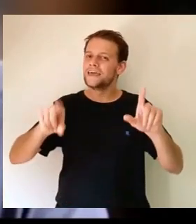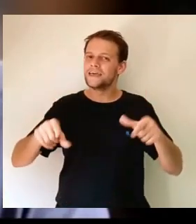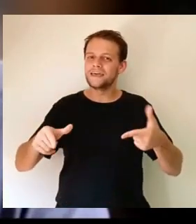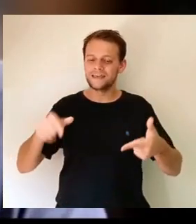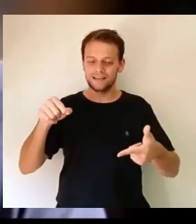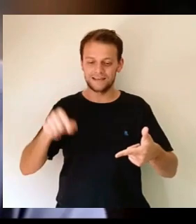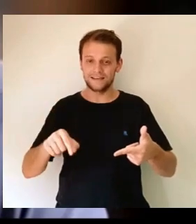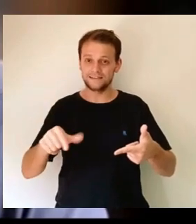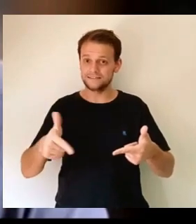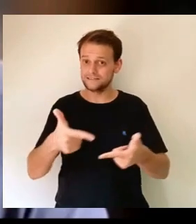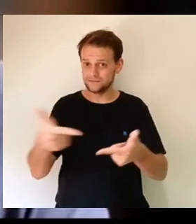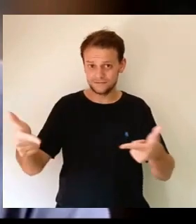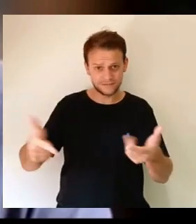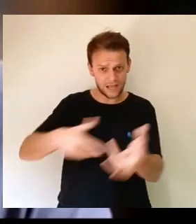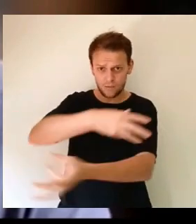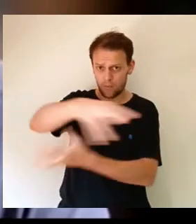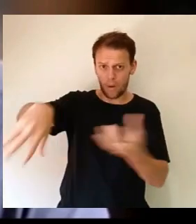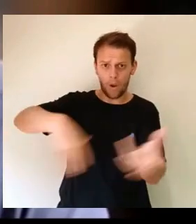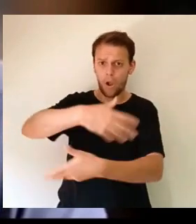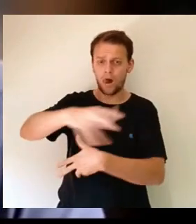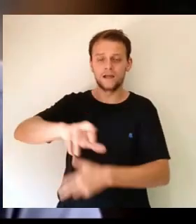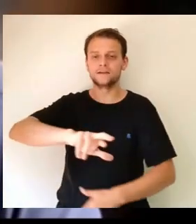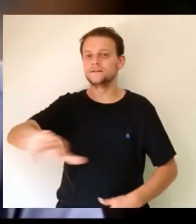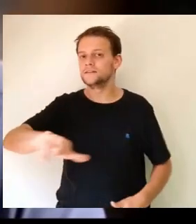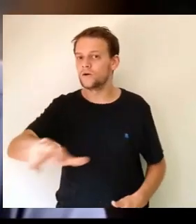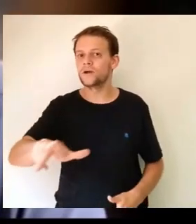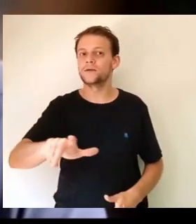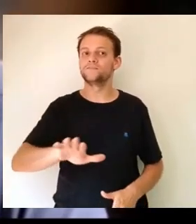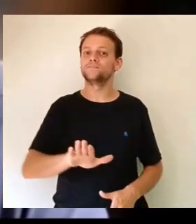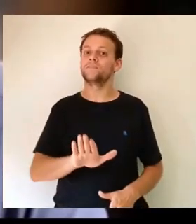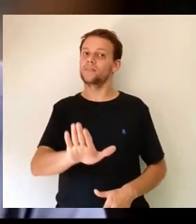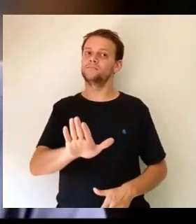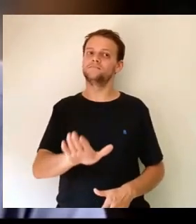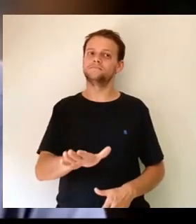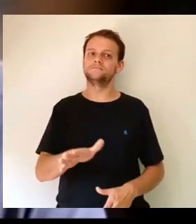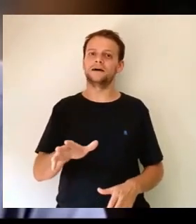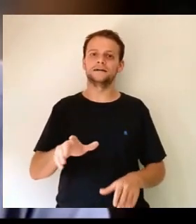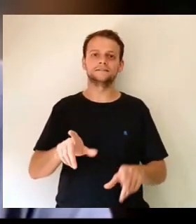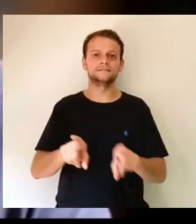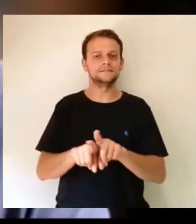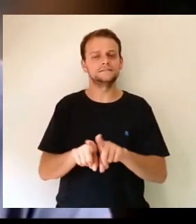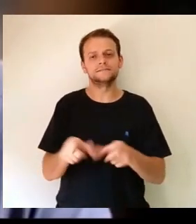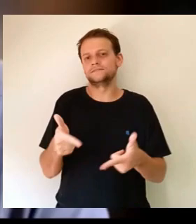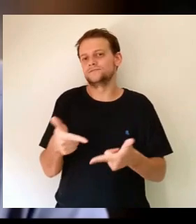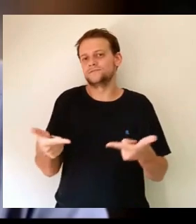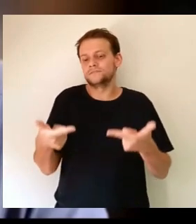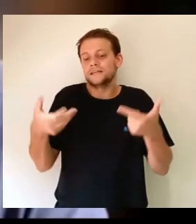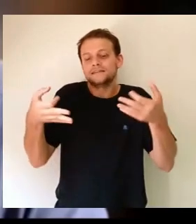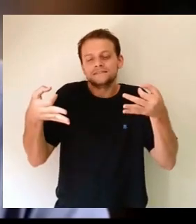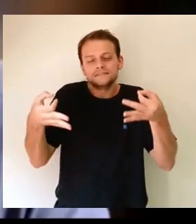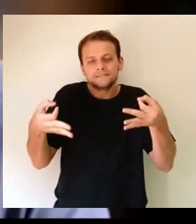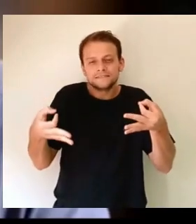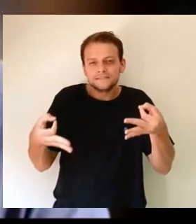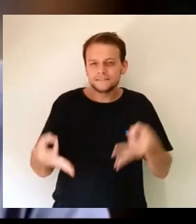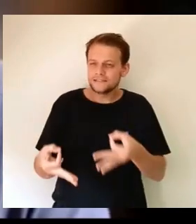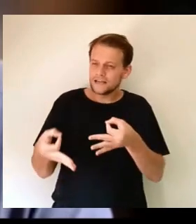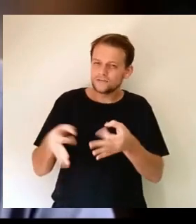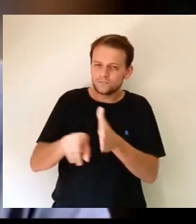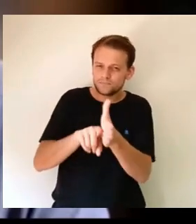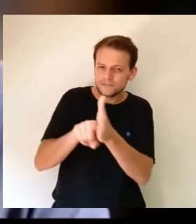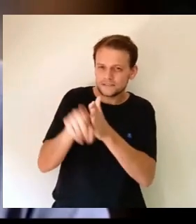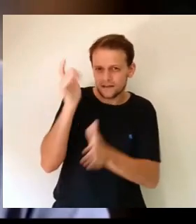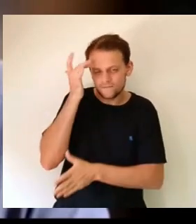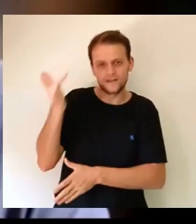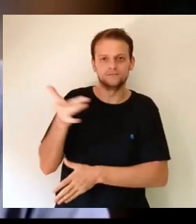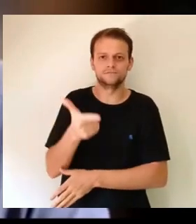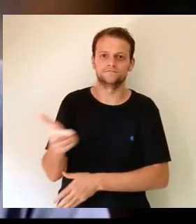porque ele, apesar de não estar bagunçado, ele tentava manter uma organização, mas também não está exatamente de um jeito